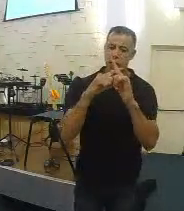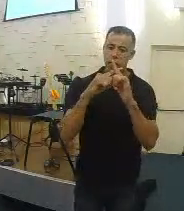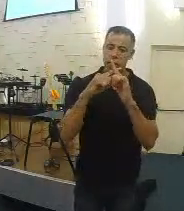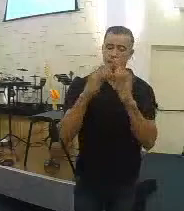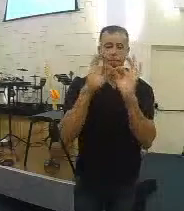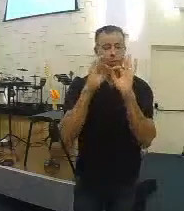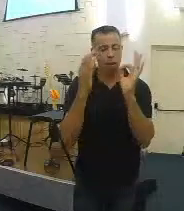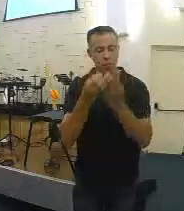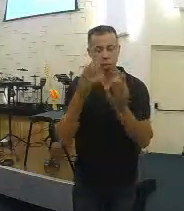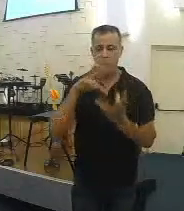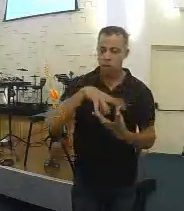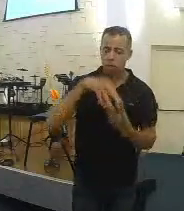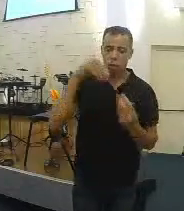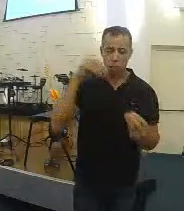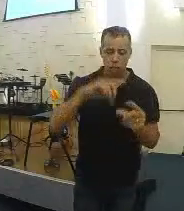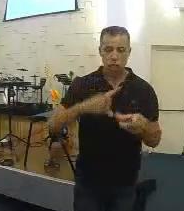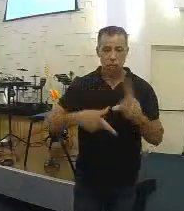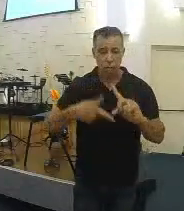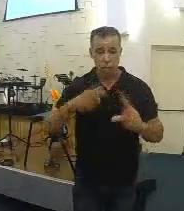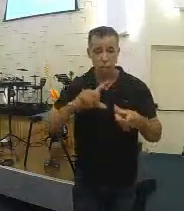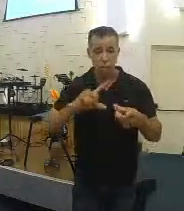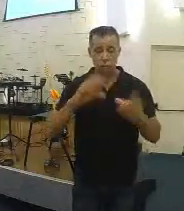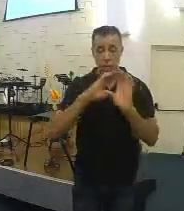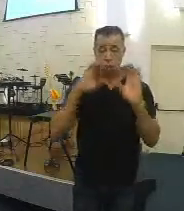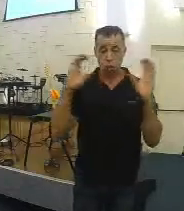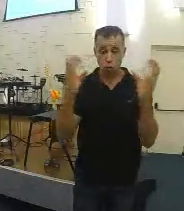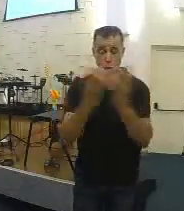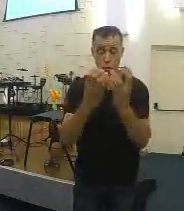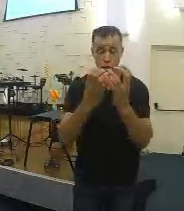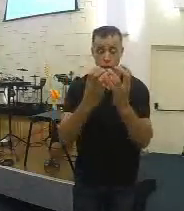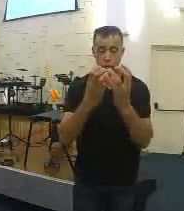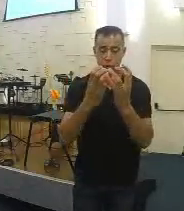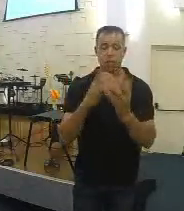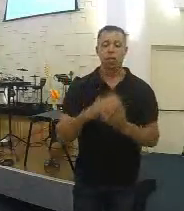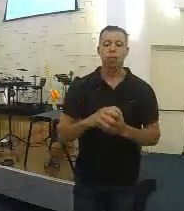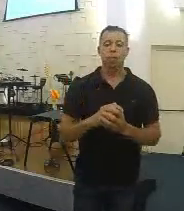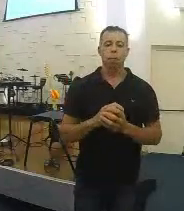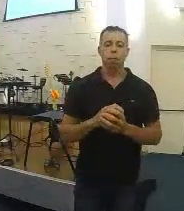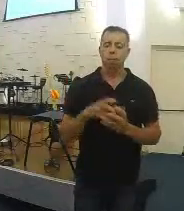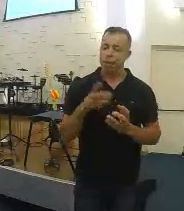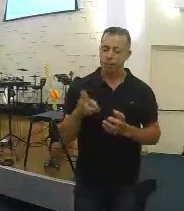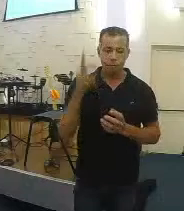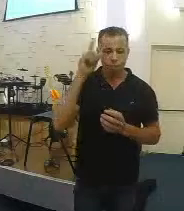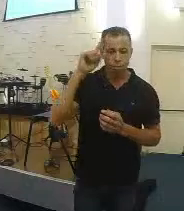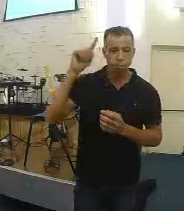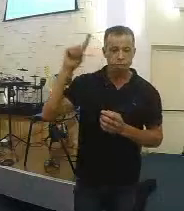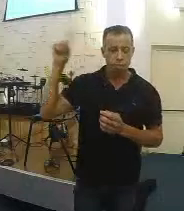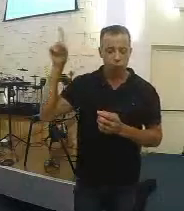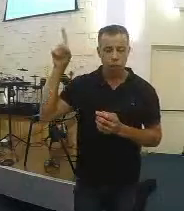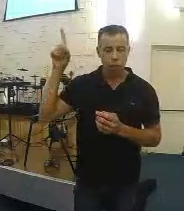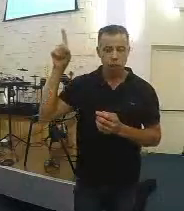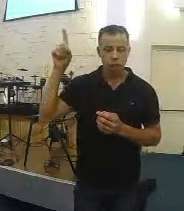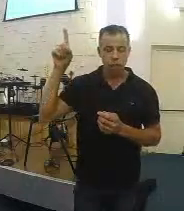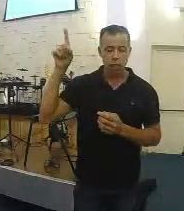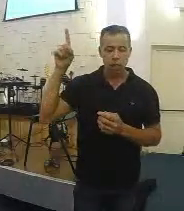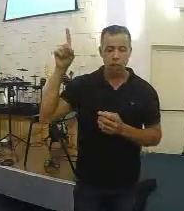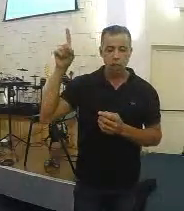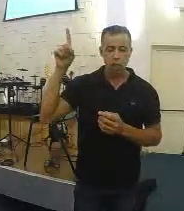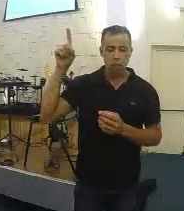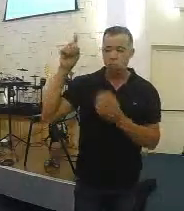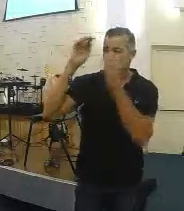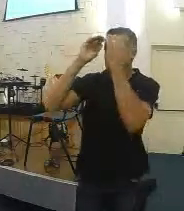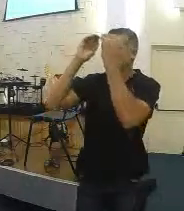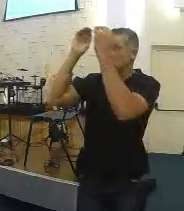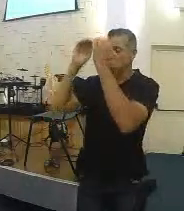espiritual. Israel, como comunidade espiritual, também cabe aqui. E sempre que o Senhor não é temido, não é